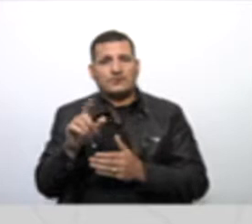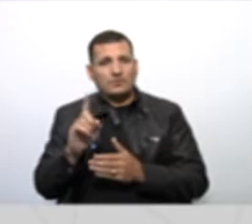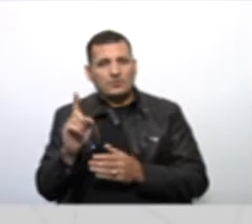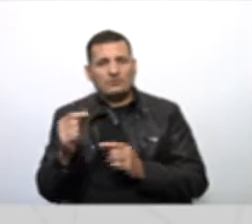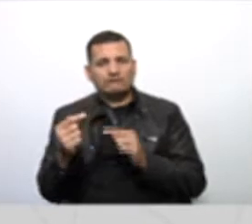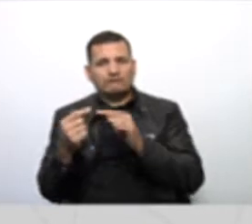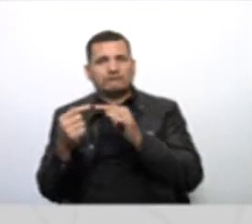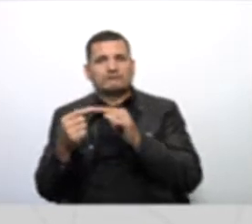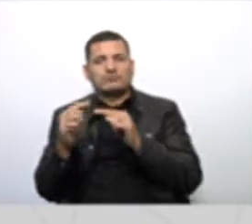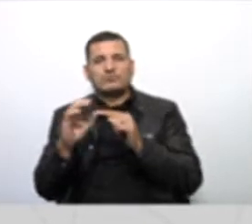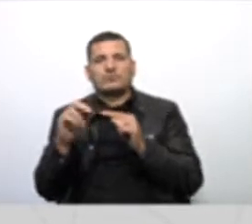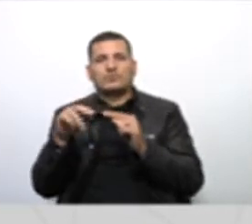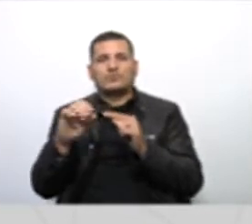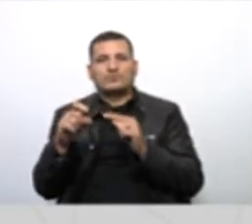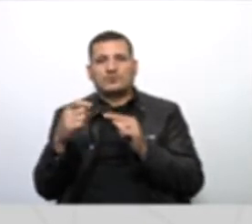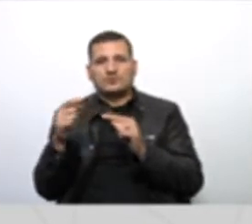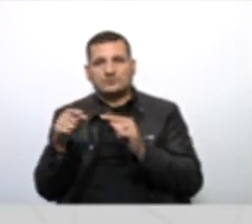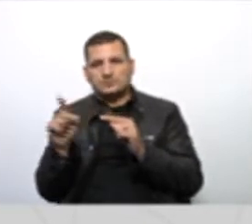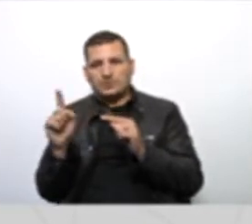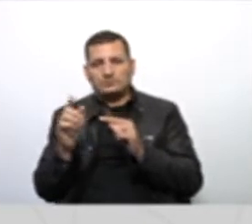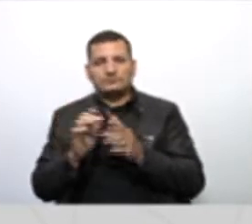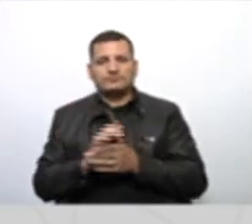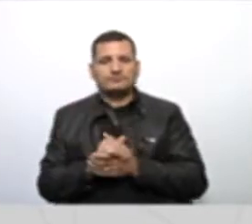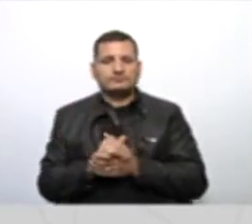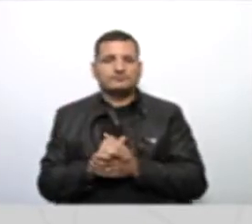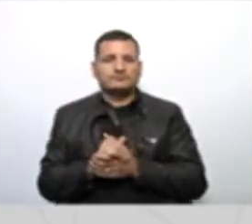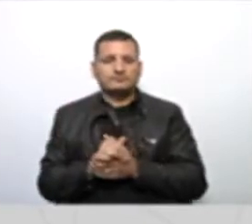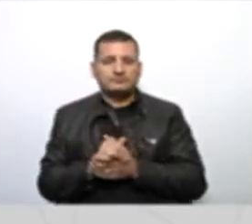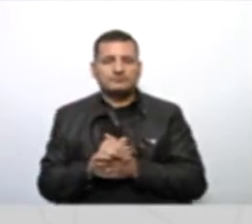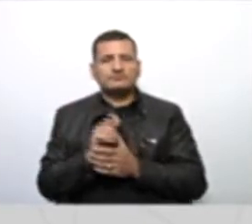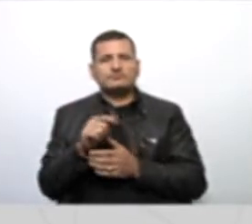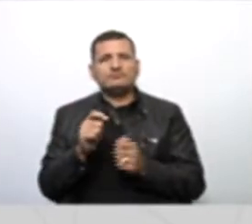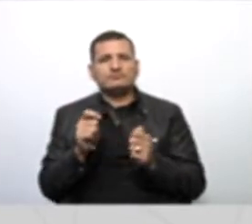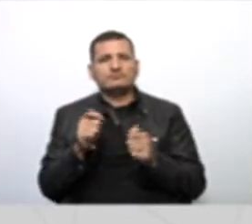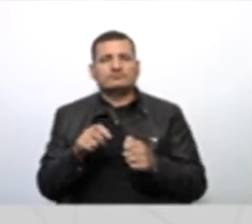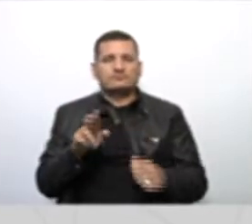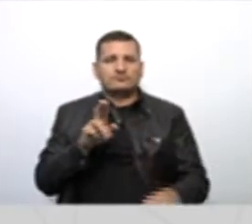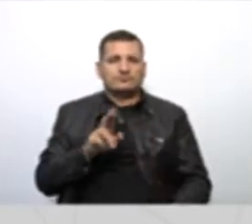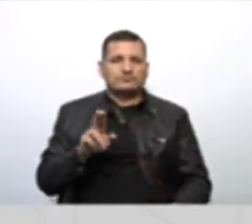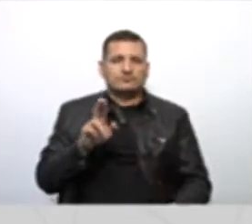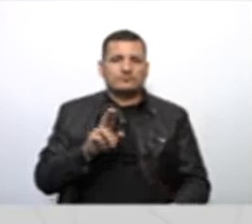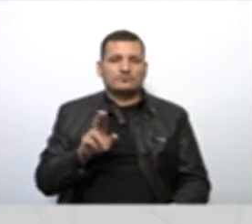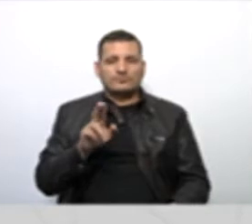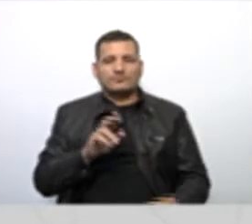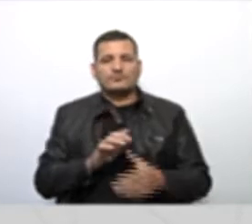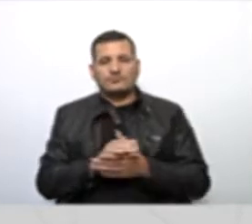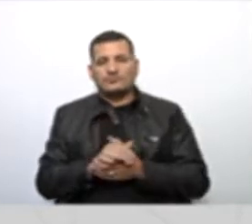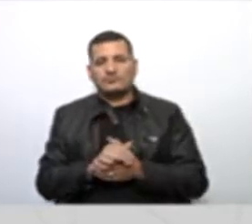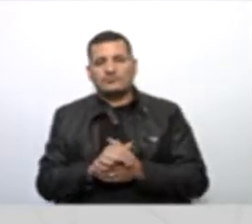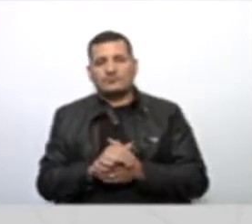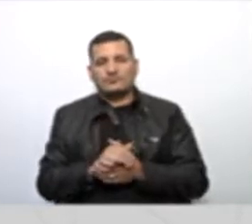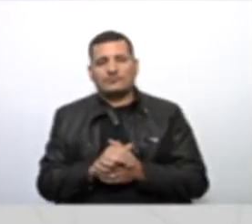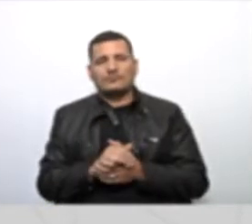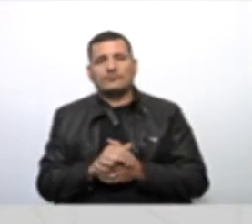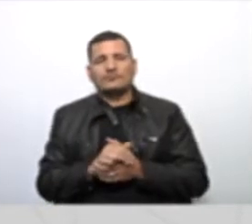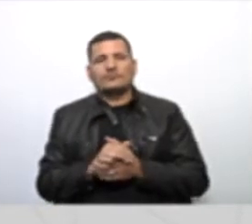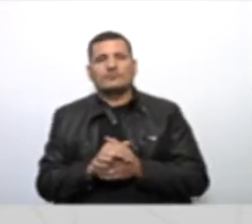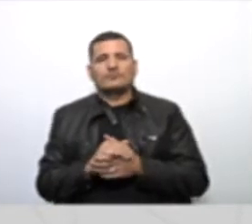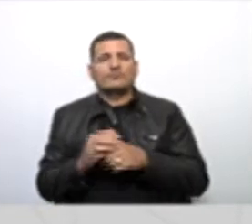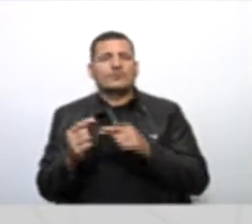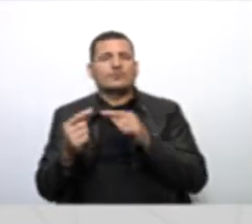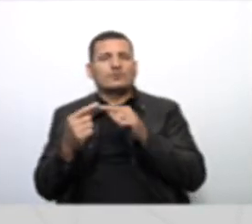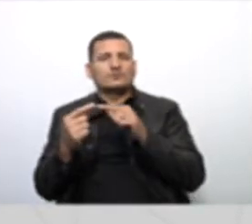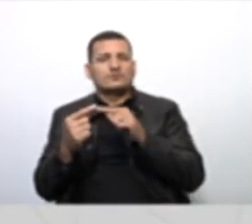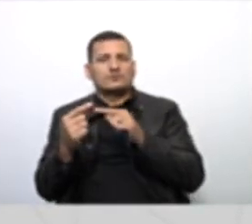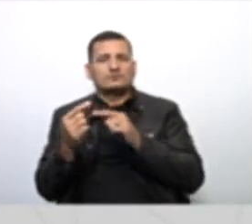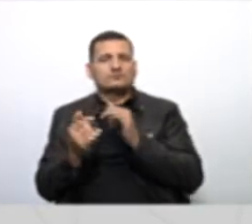ó. Ela é orientada a pacote e não a conexão. Permite que os usuários fiquem conectados por tempo indeterminado.